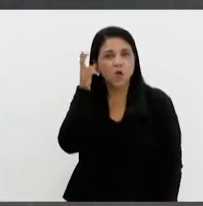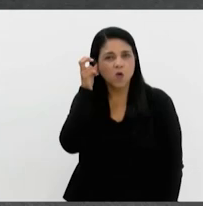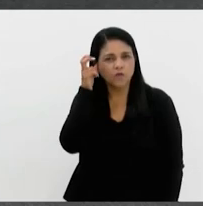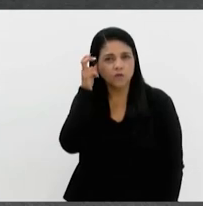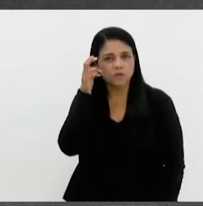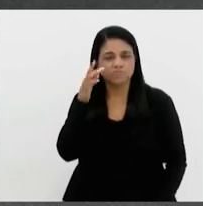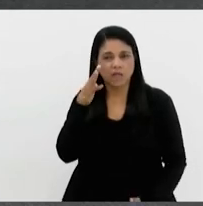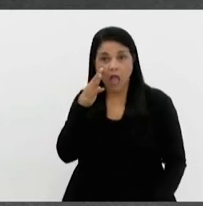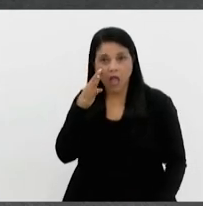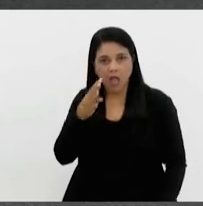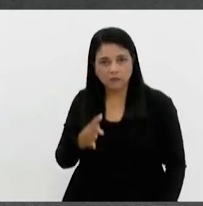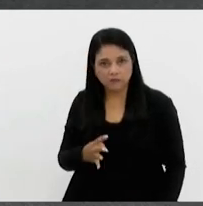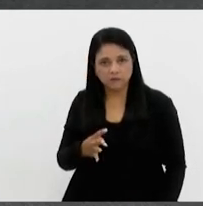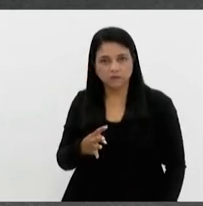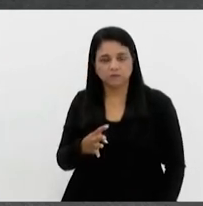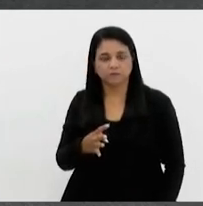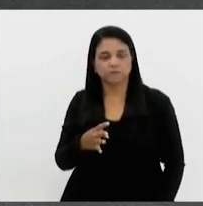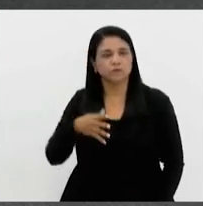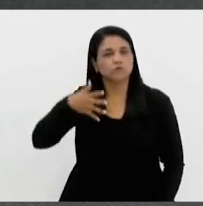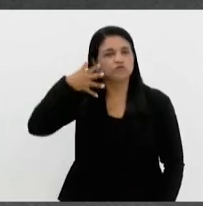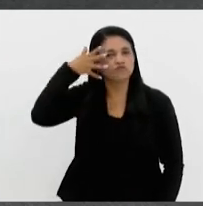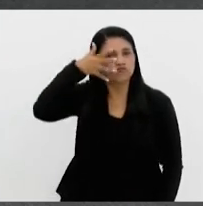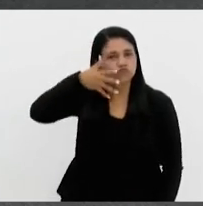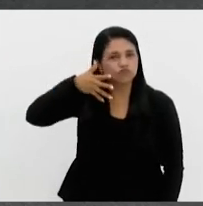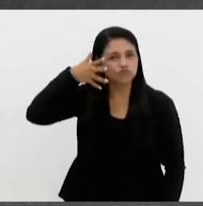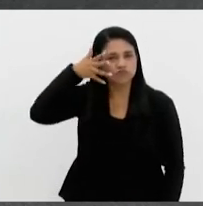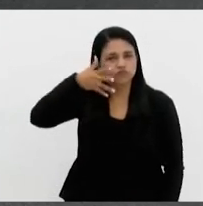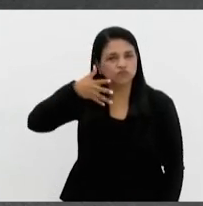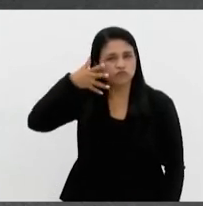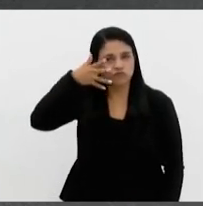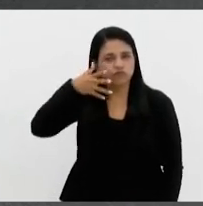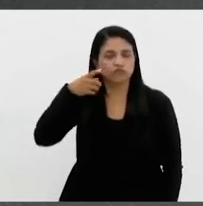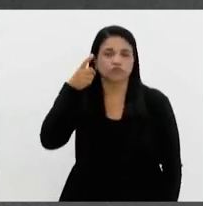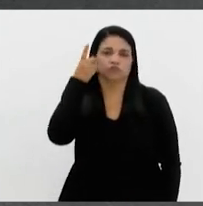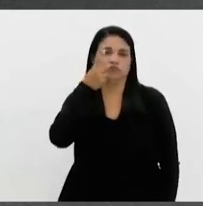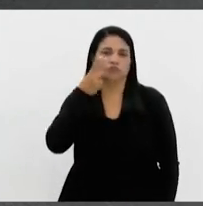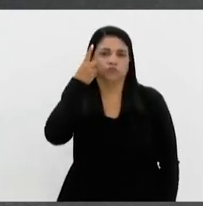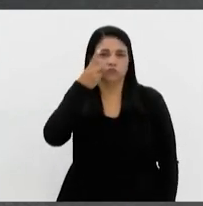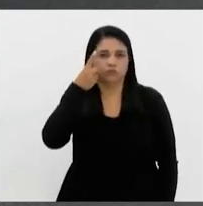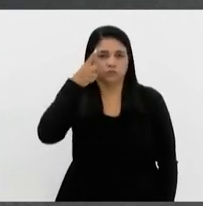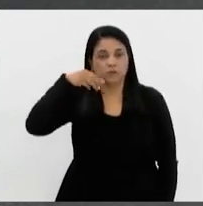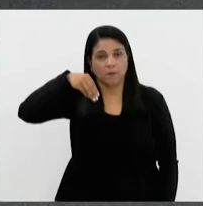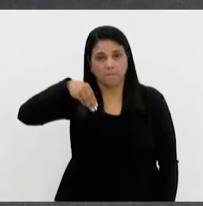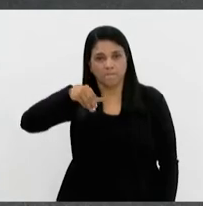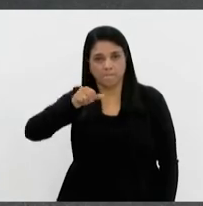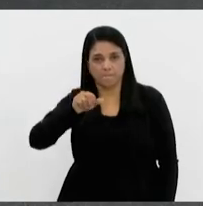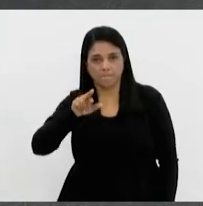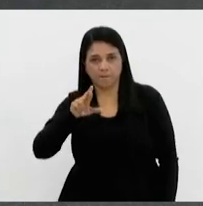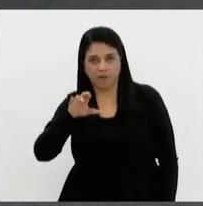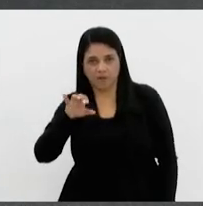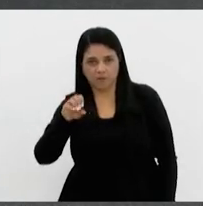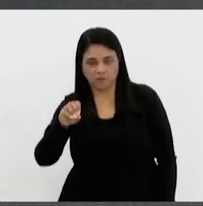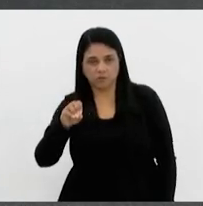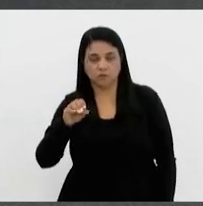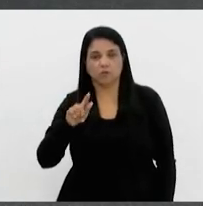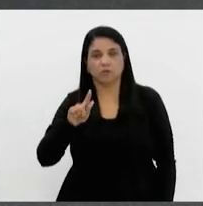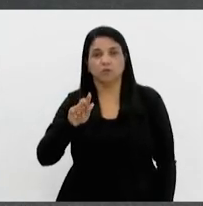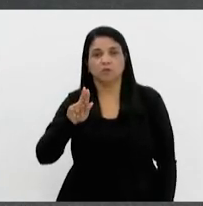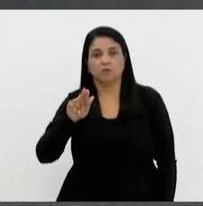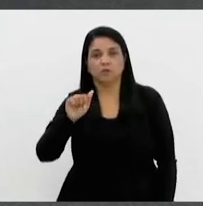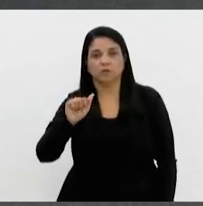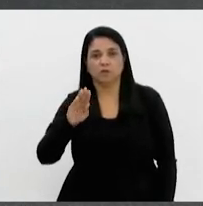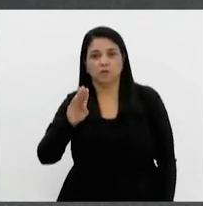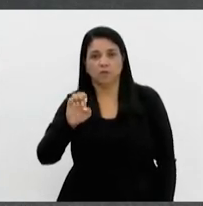atenção o discurso do deputado Márcio Galberto. E